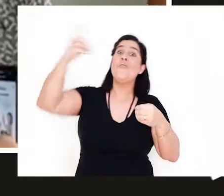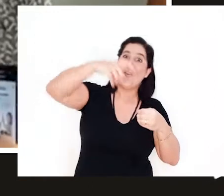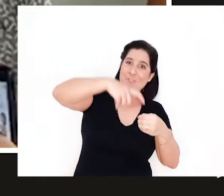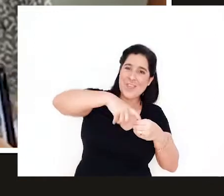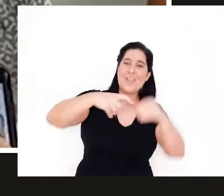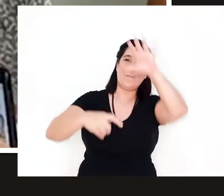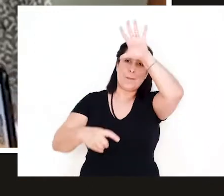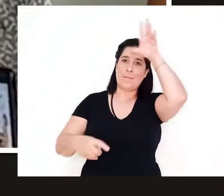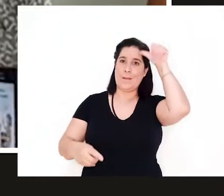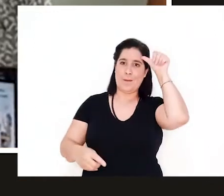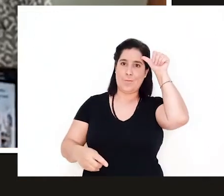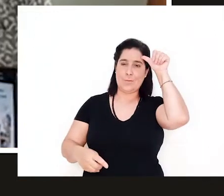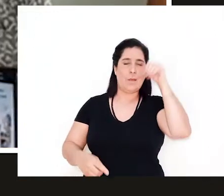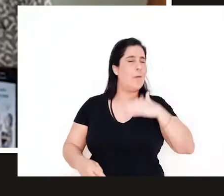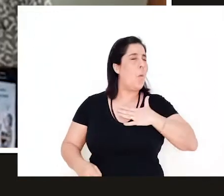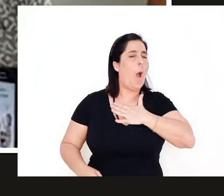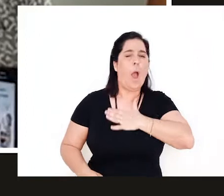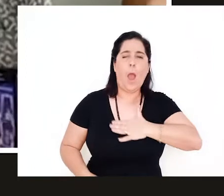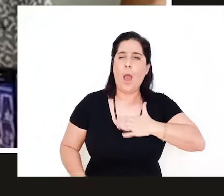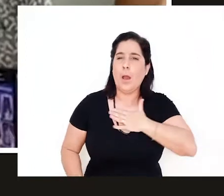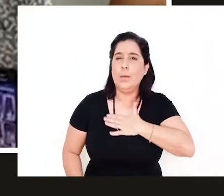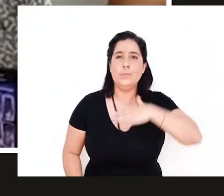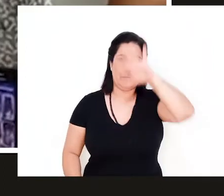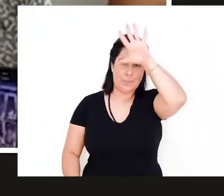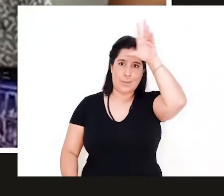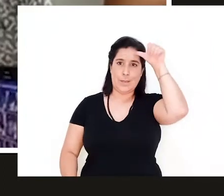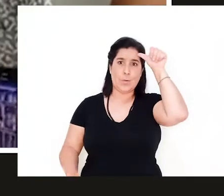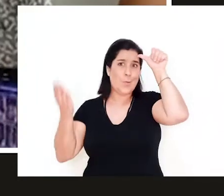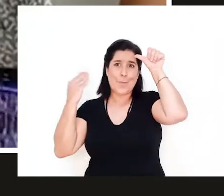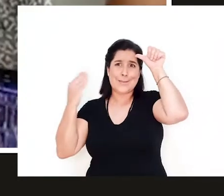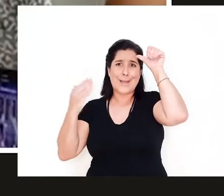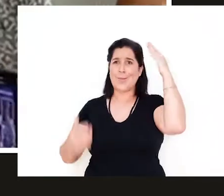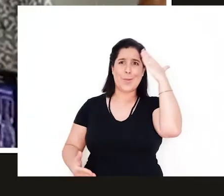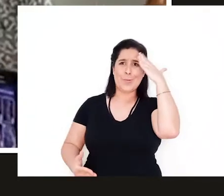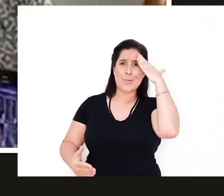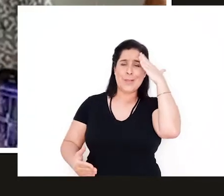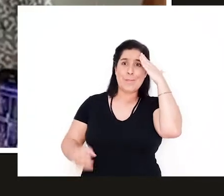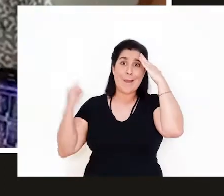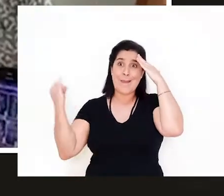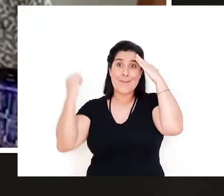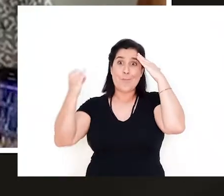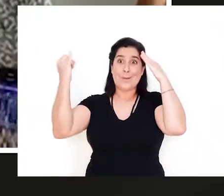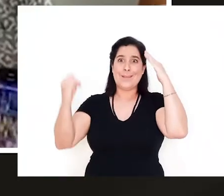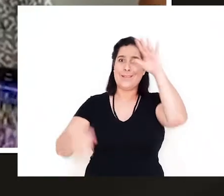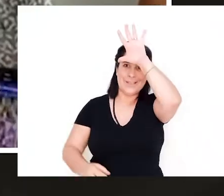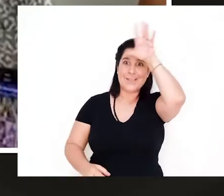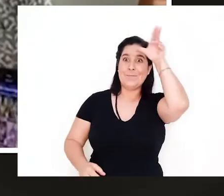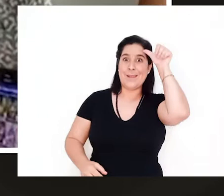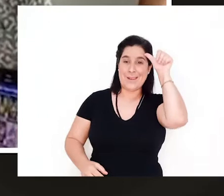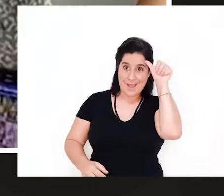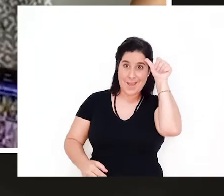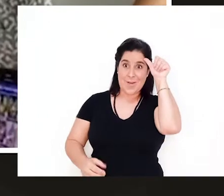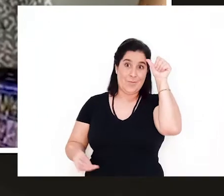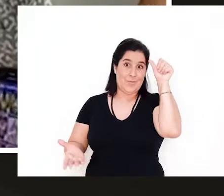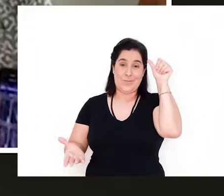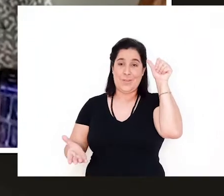lugar, assim. Eu gosto muito da cidade que eu morei, porque, assim, eu nem tinha noção do que era a Amazônia, né? E toda essa